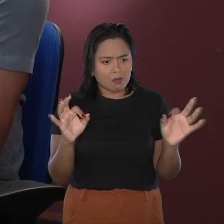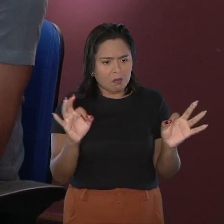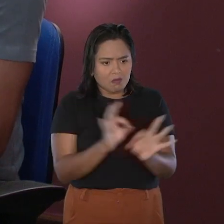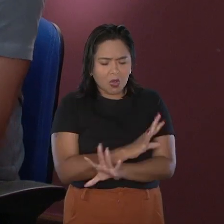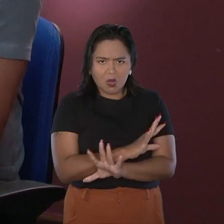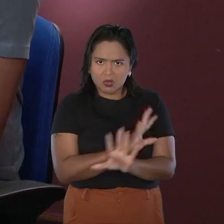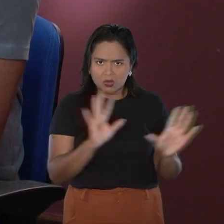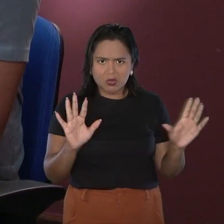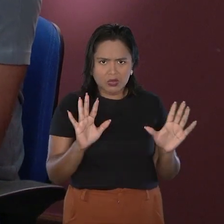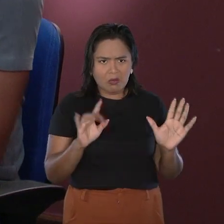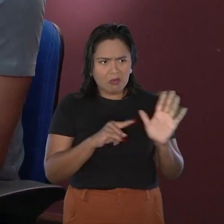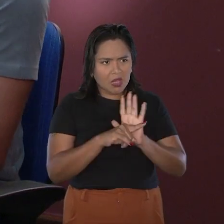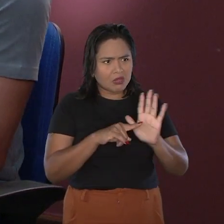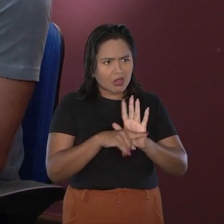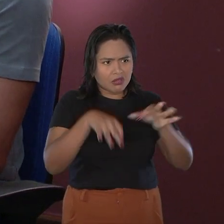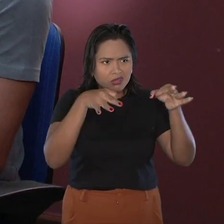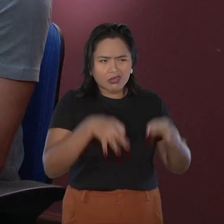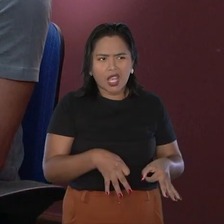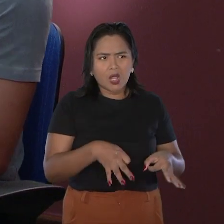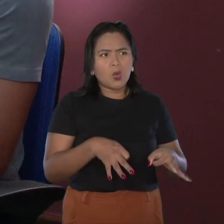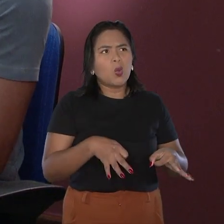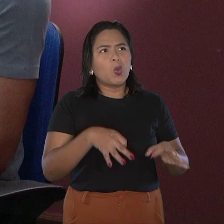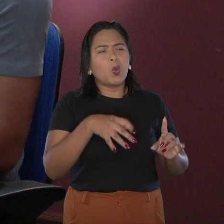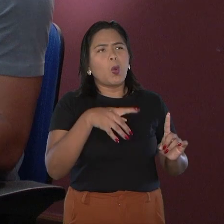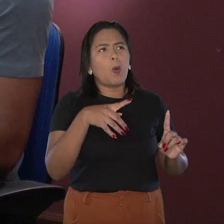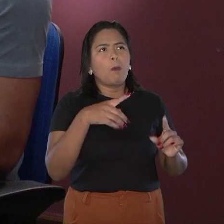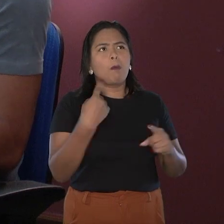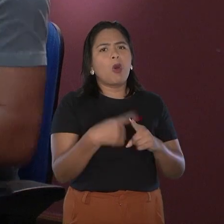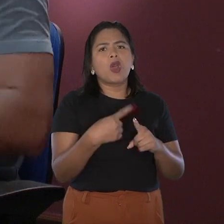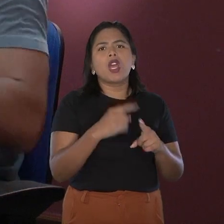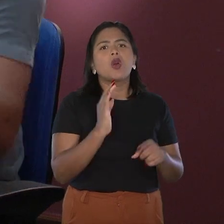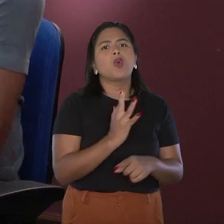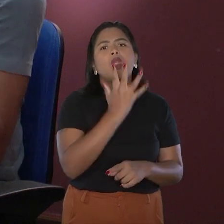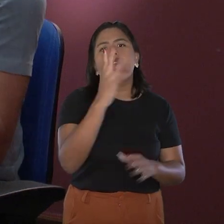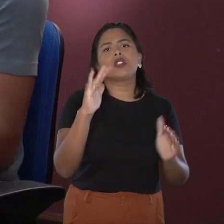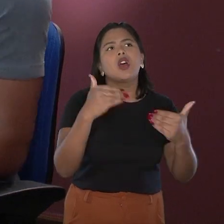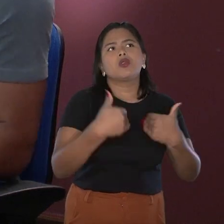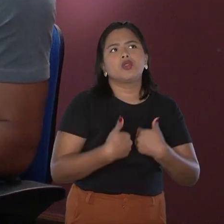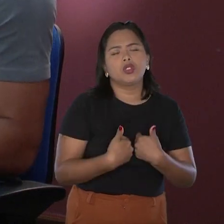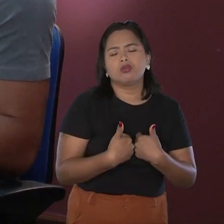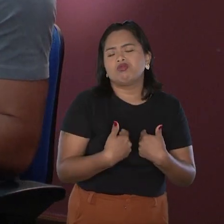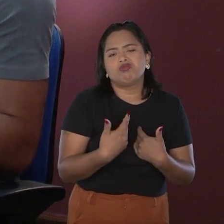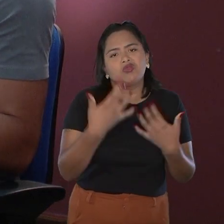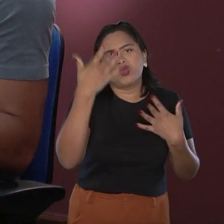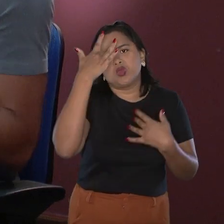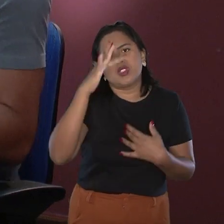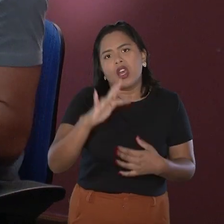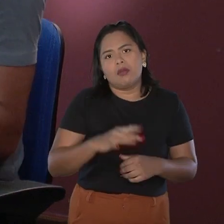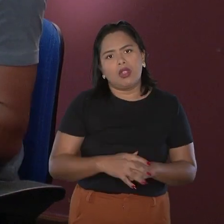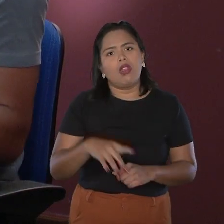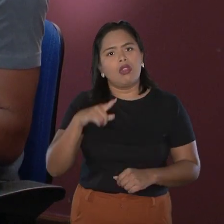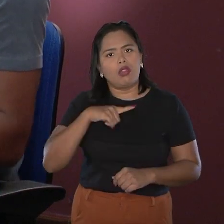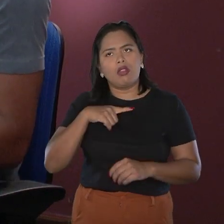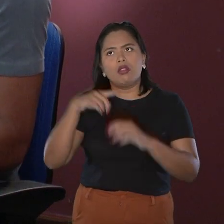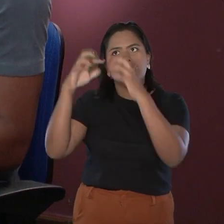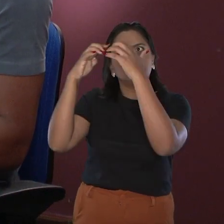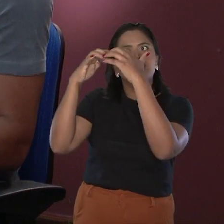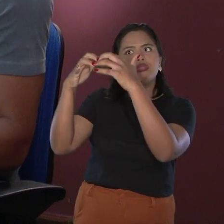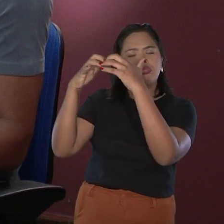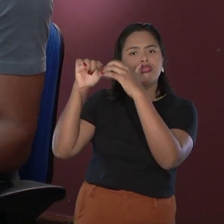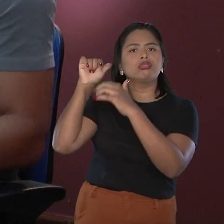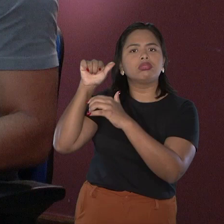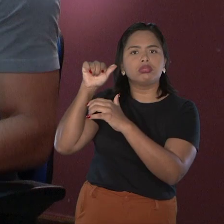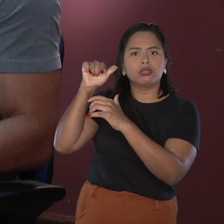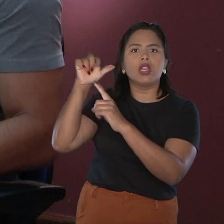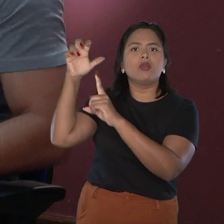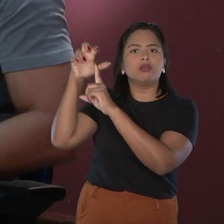efetivo do que que gera o autismo a gente sabe que tem alguns genes envolvidos alguns neurônios envolvidos a gente sabe que ela é do neuro desenvolvimento Então ela